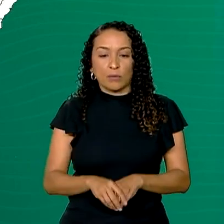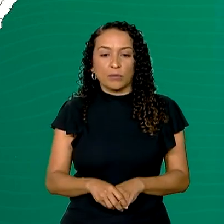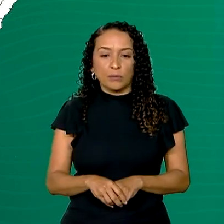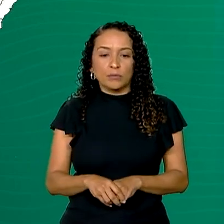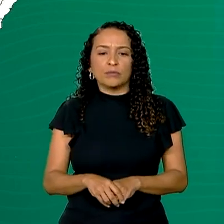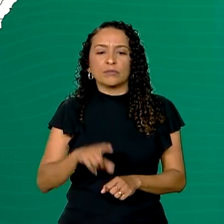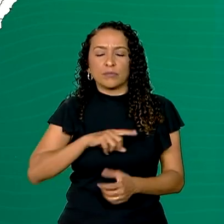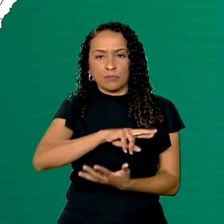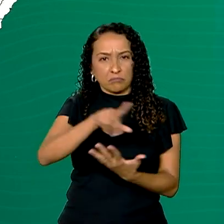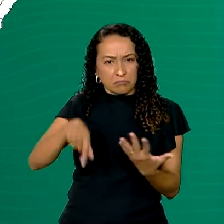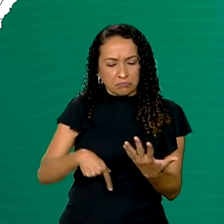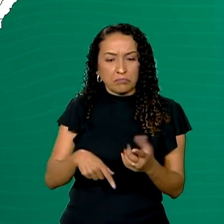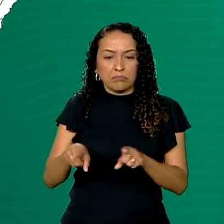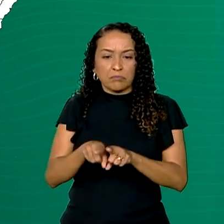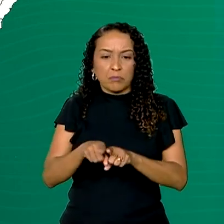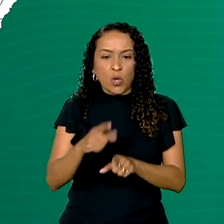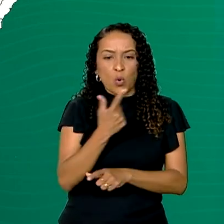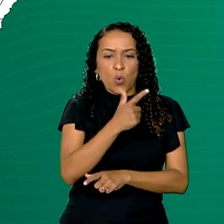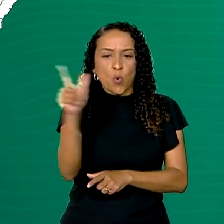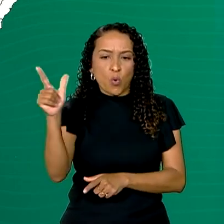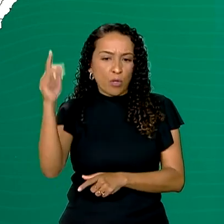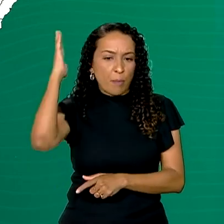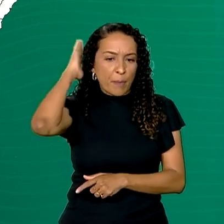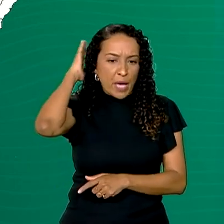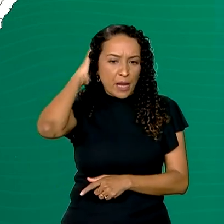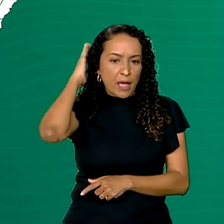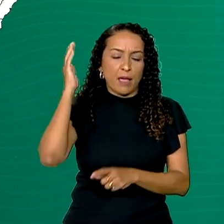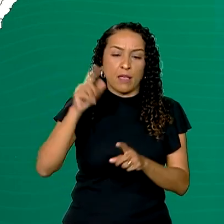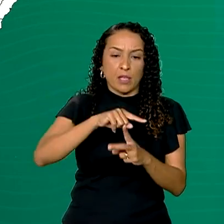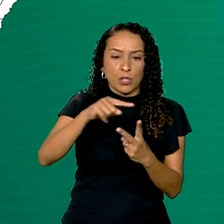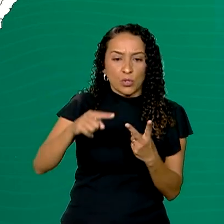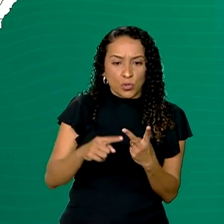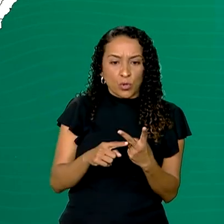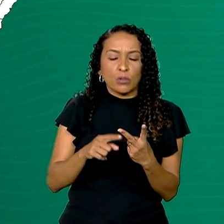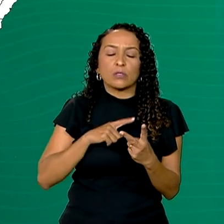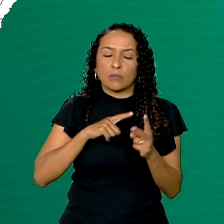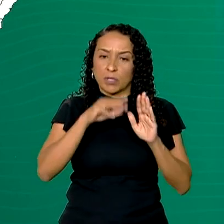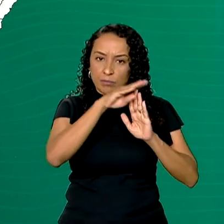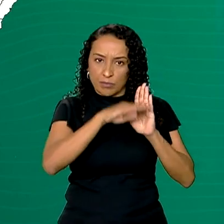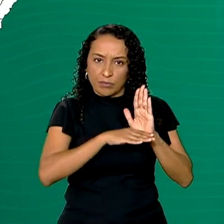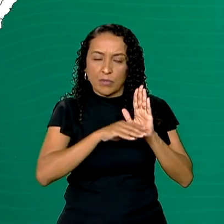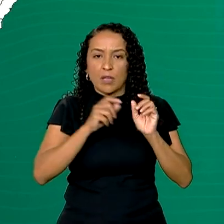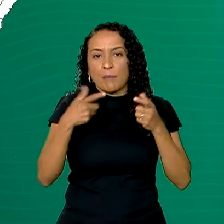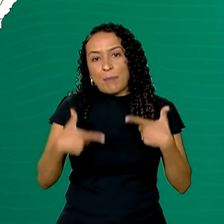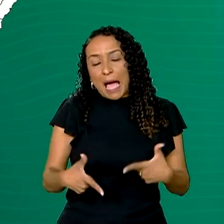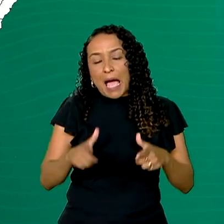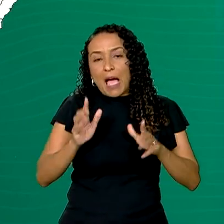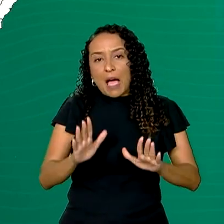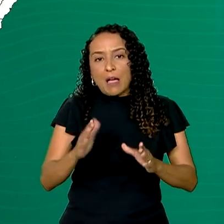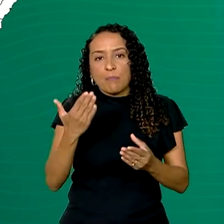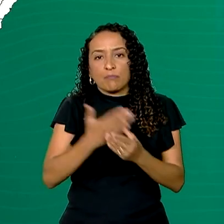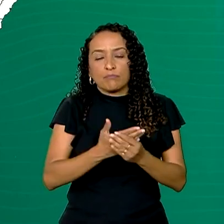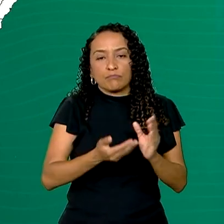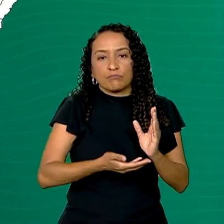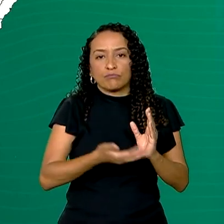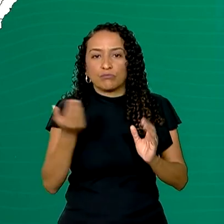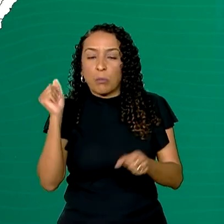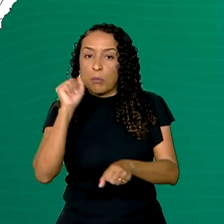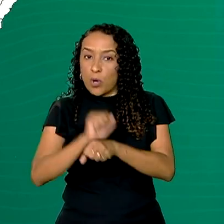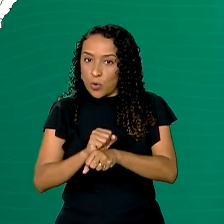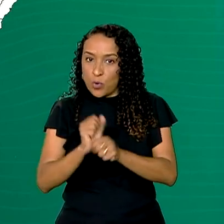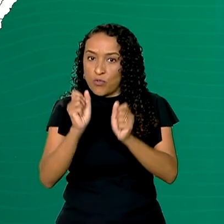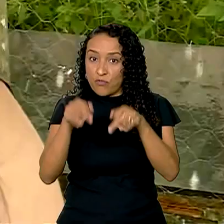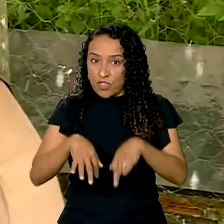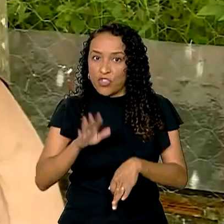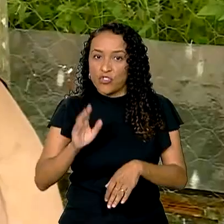As terras indígenas Trincheira Bacajá e Apitereua estavam na lista e tiveram o processo de desocupação concluído